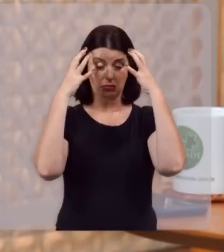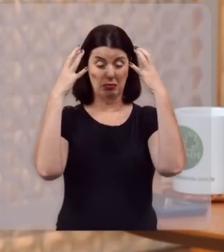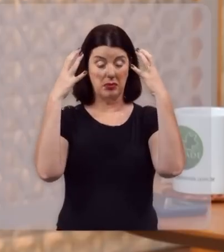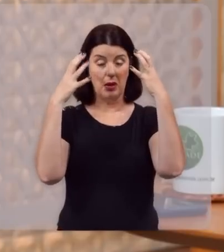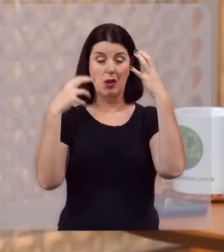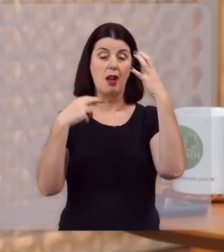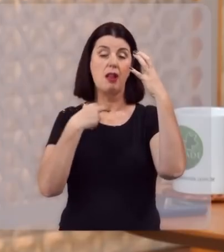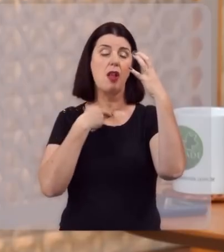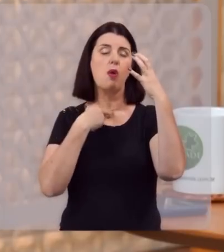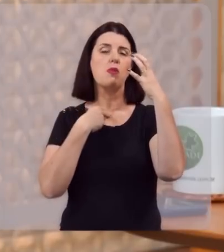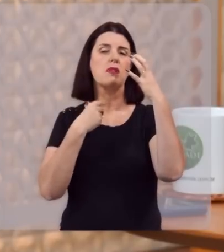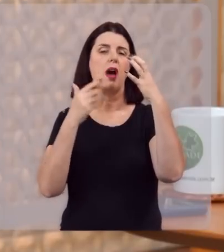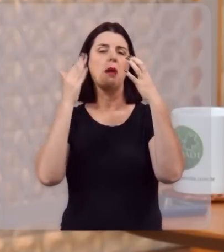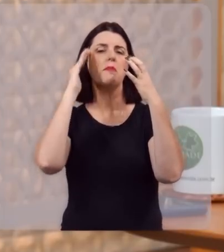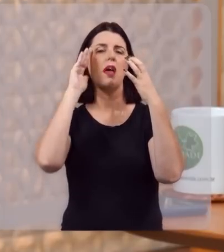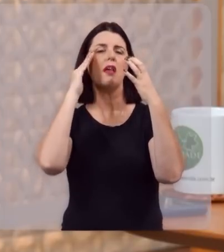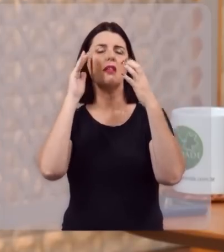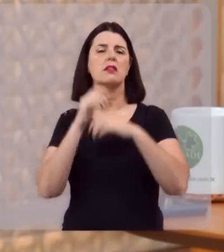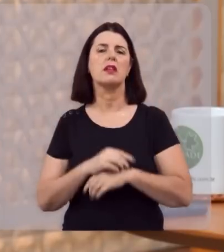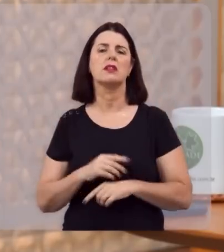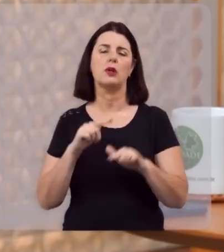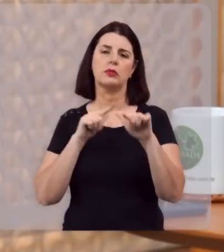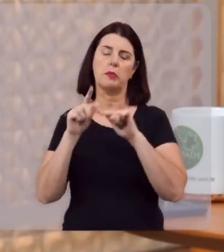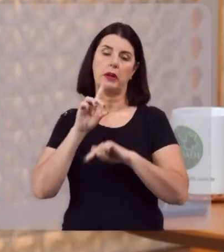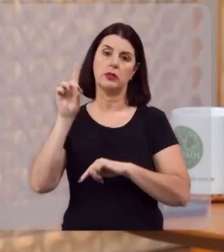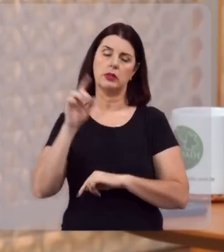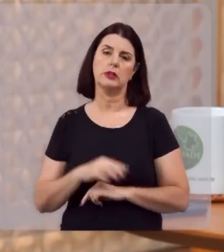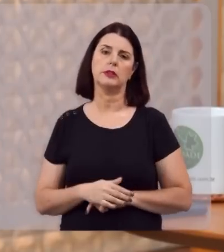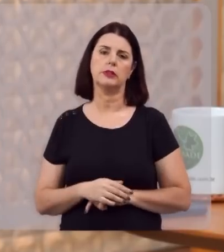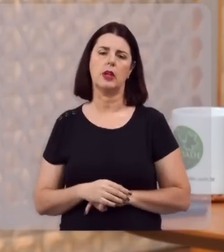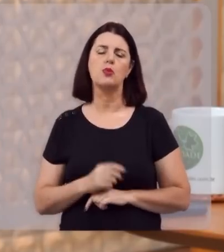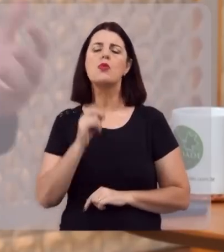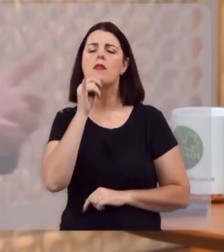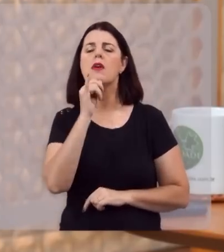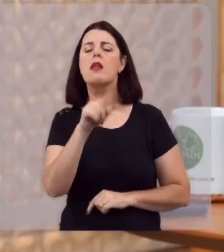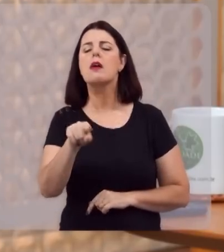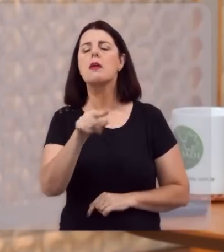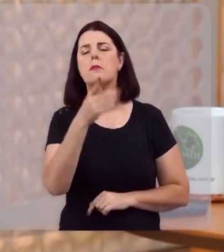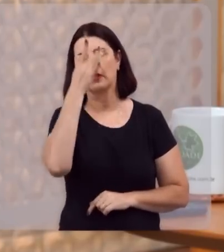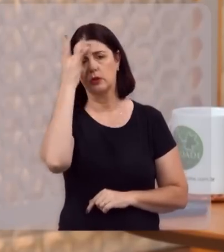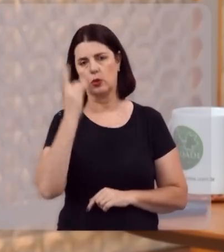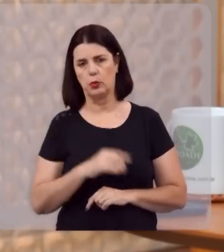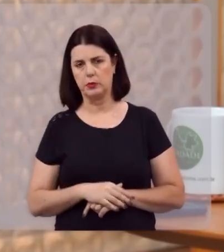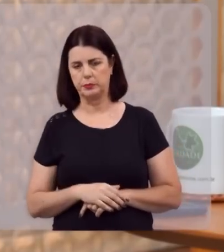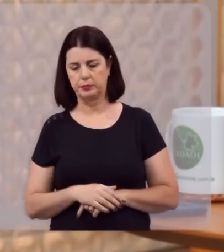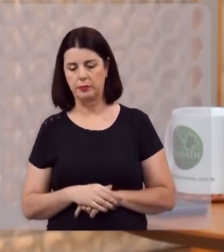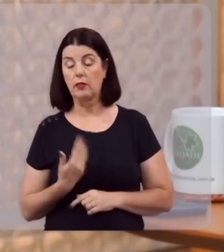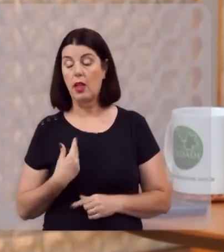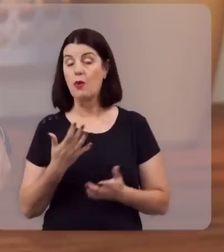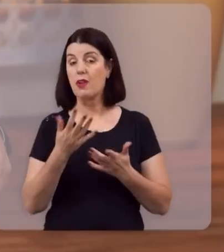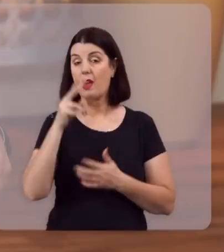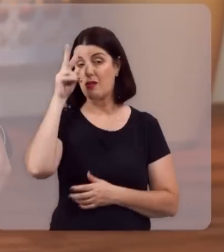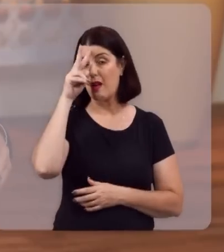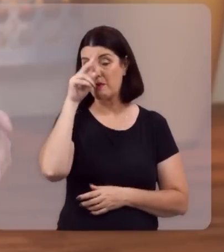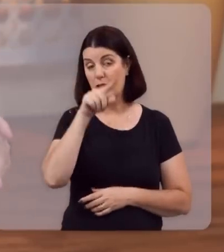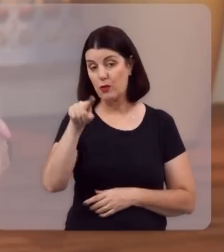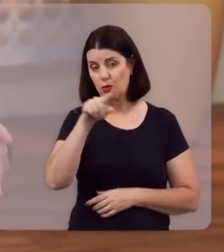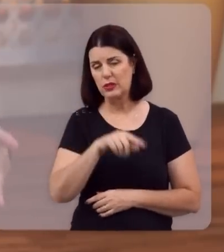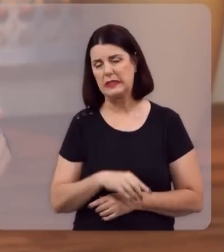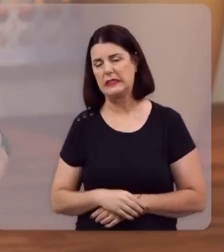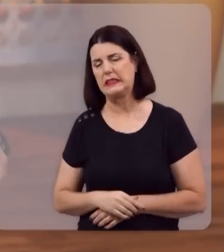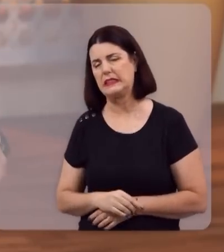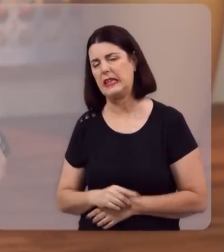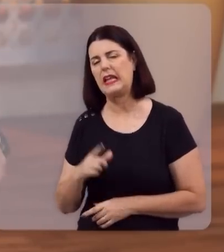ensurdecedor que elas não conseguem nem sequer ouvir né o movimento do Senhor o que dizer a essas pessoas nesse momento eu quero